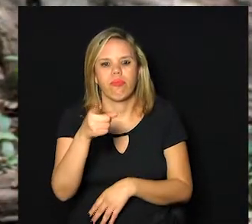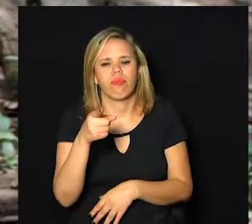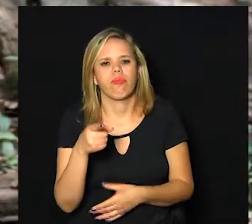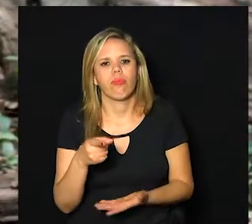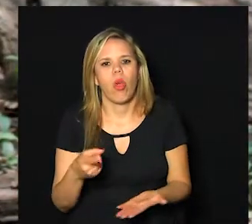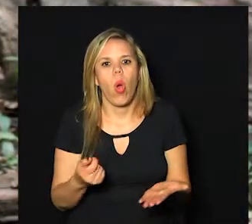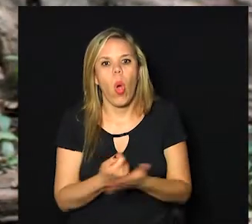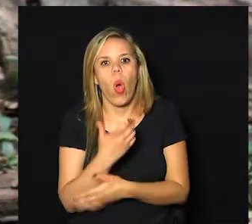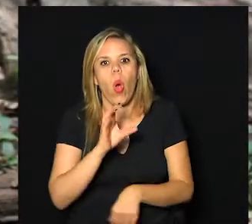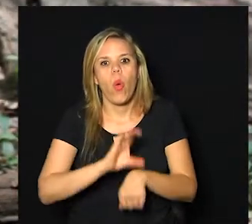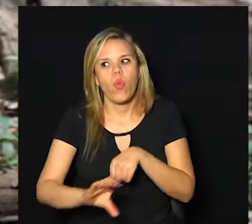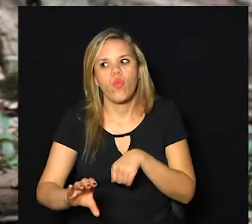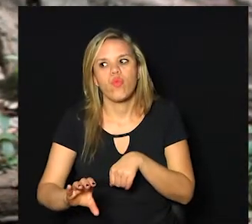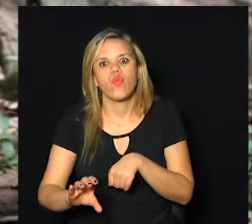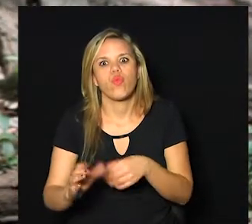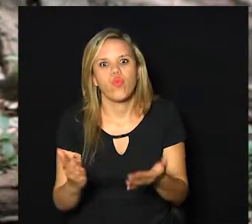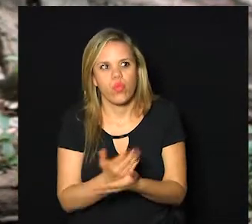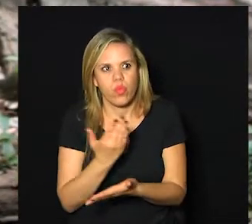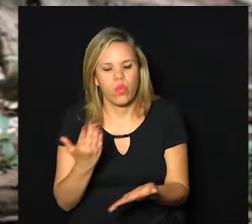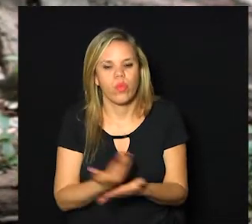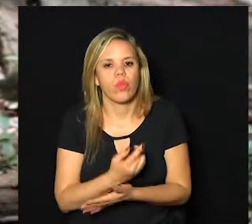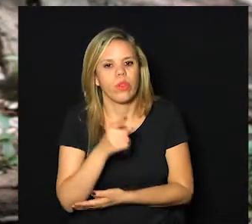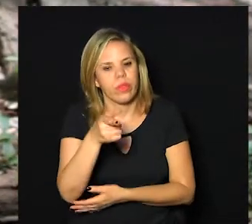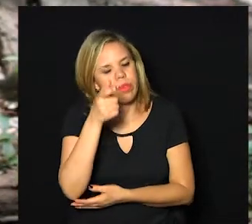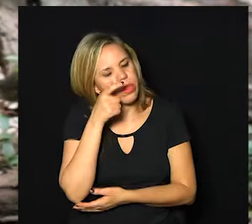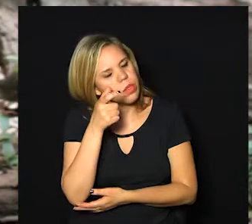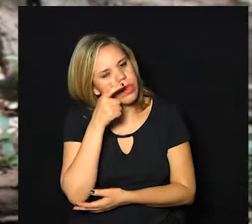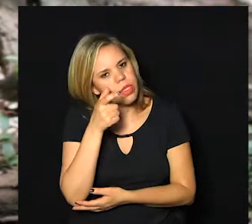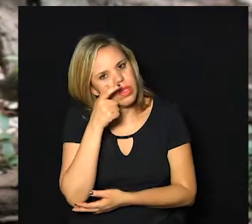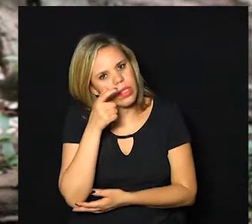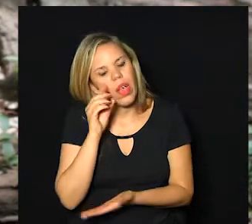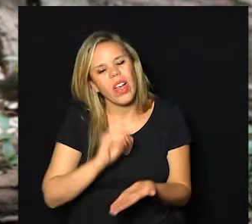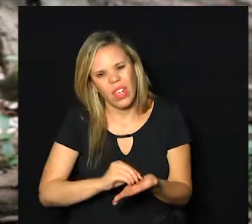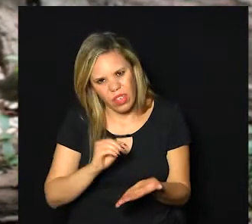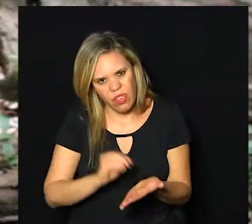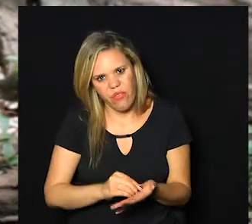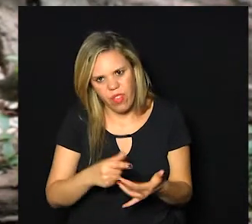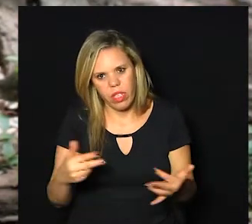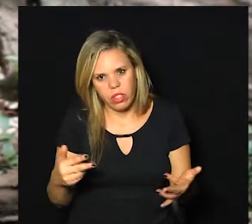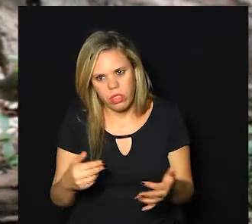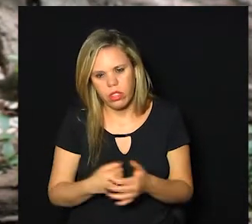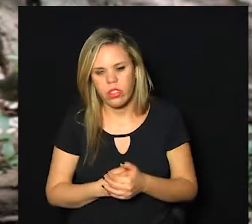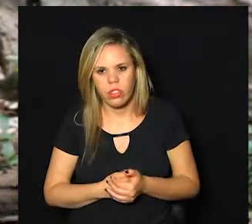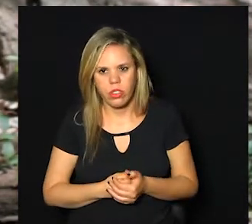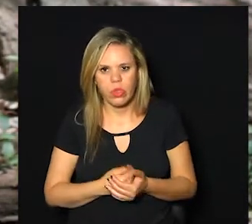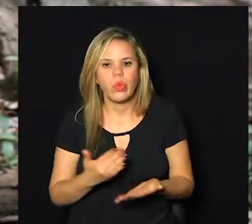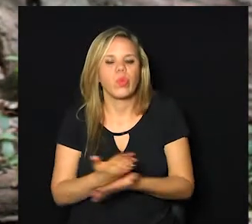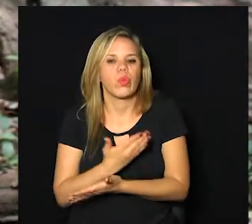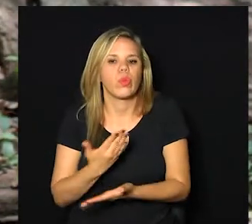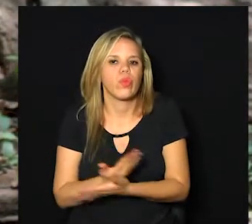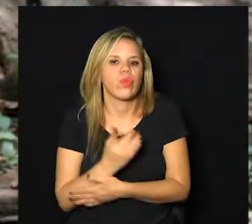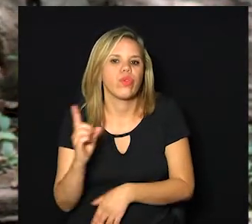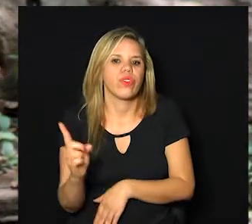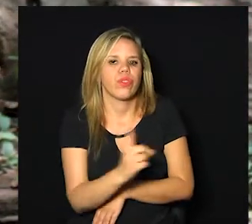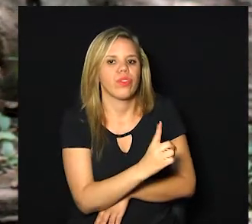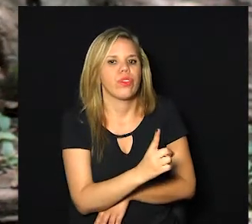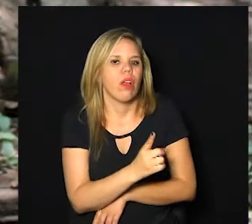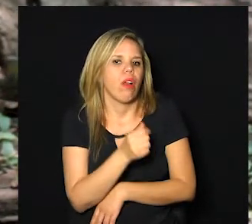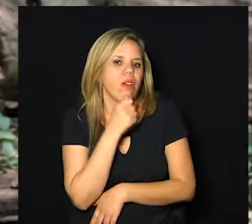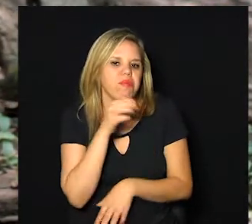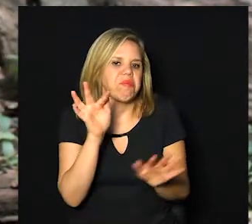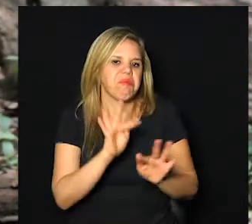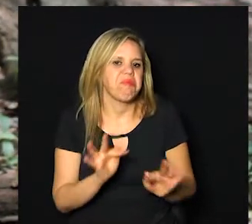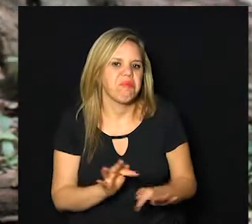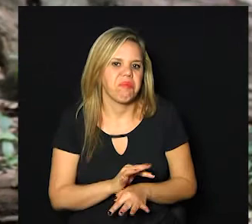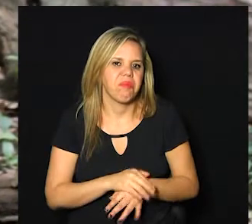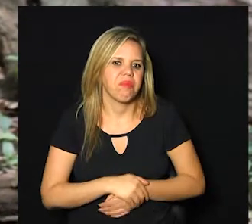compra aquele curso, você compra aquele livro e você vê que falta coisa ainda. E você vai na última página você chega e fala assim, ainda não tô